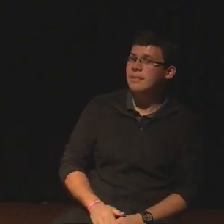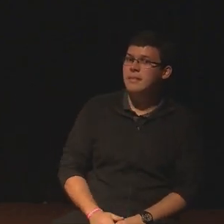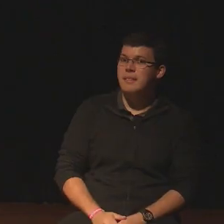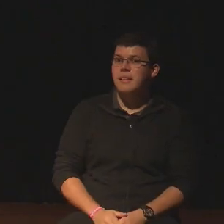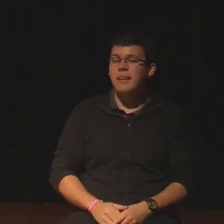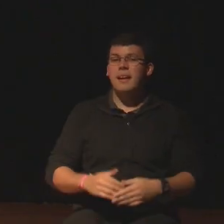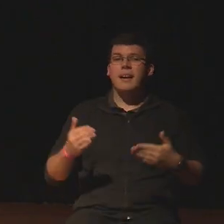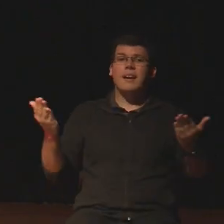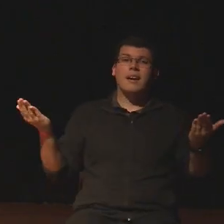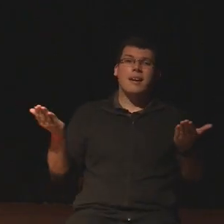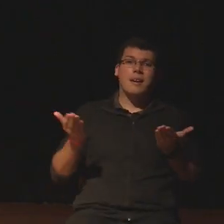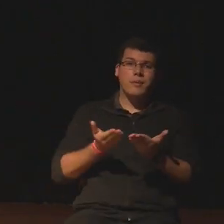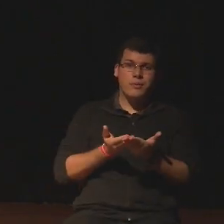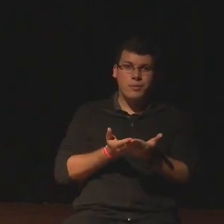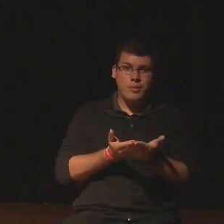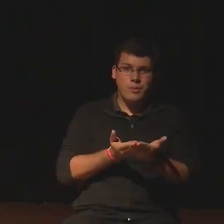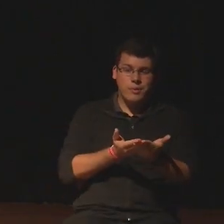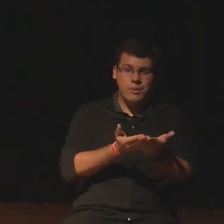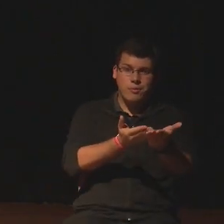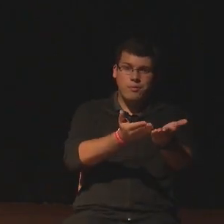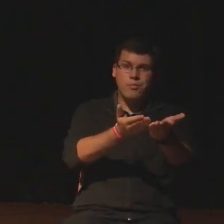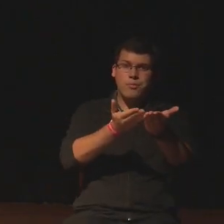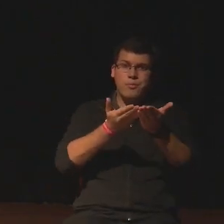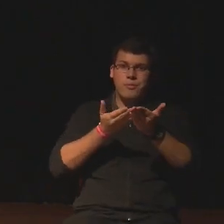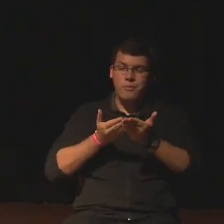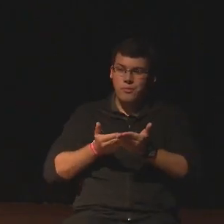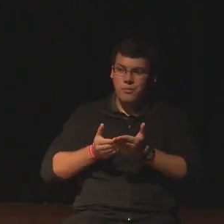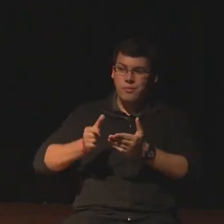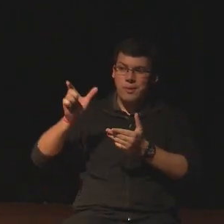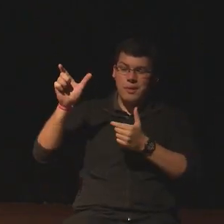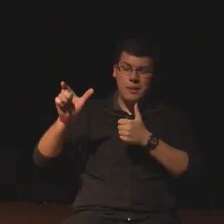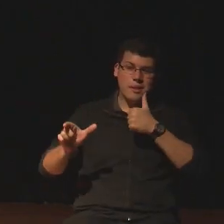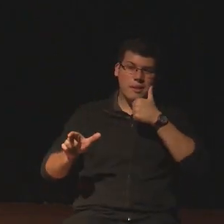Eu vou chamar, por gentileza, eu vou chamar a Renata,